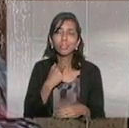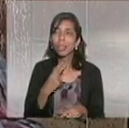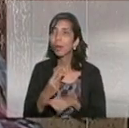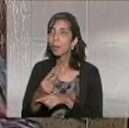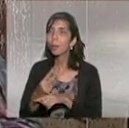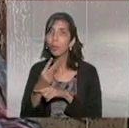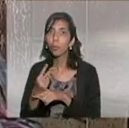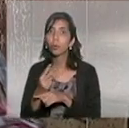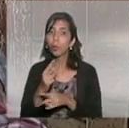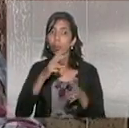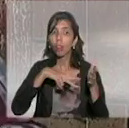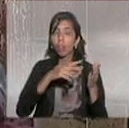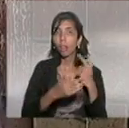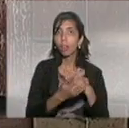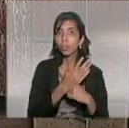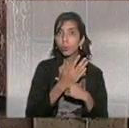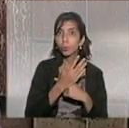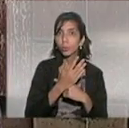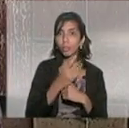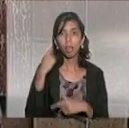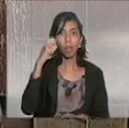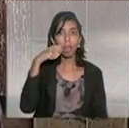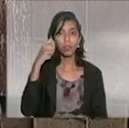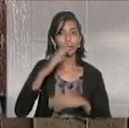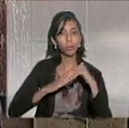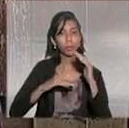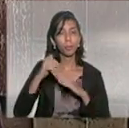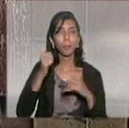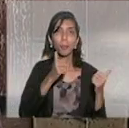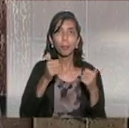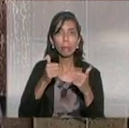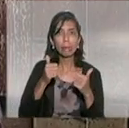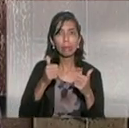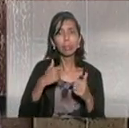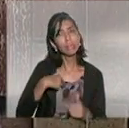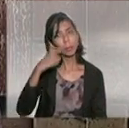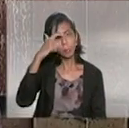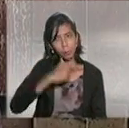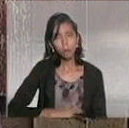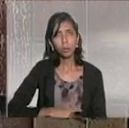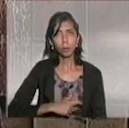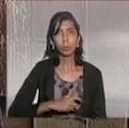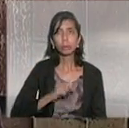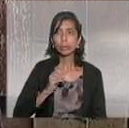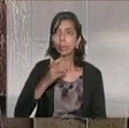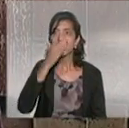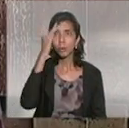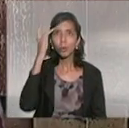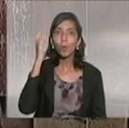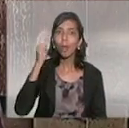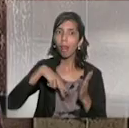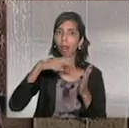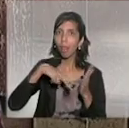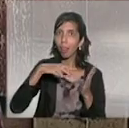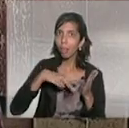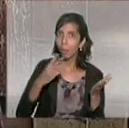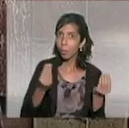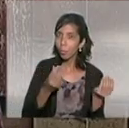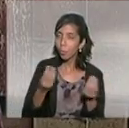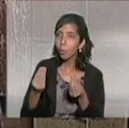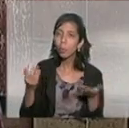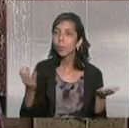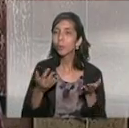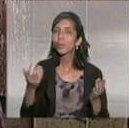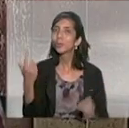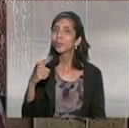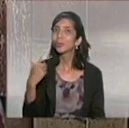onde buscar. A leitura te alimenta incrivelmente como artista, né? Como ser humano, né? Se nosso povo lesse mais, hoje nós